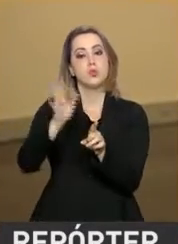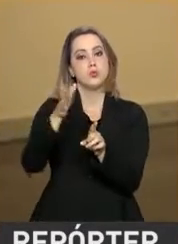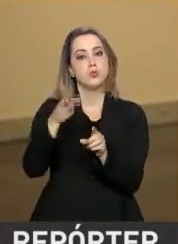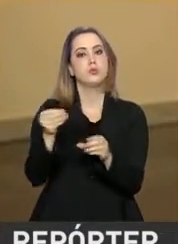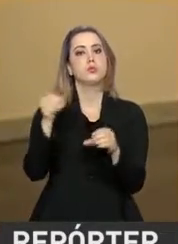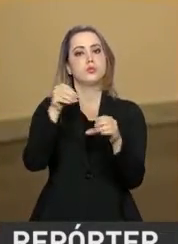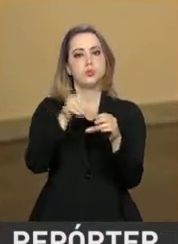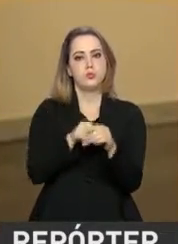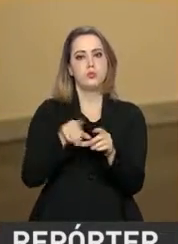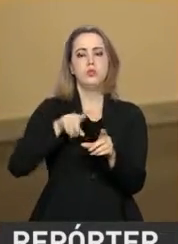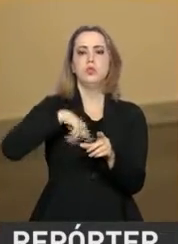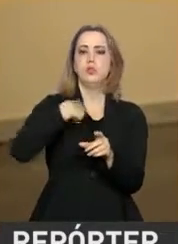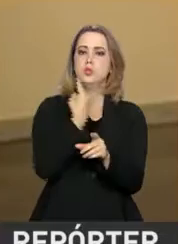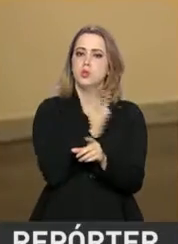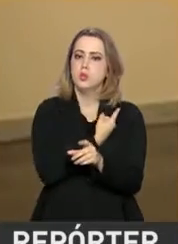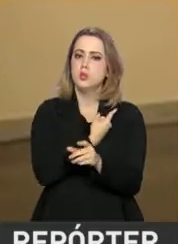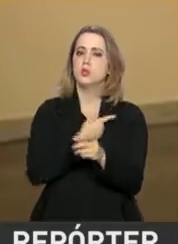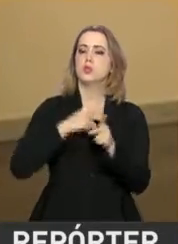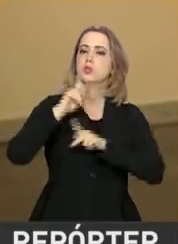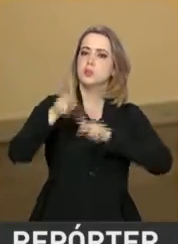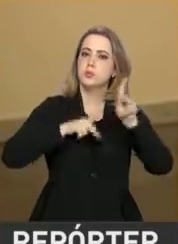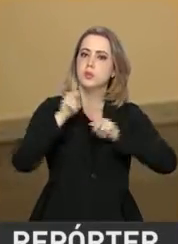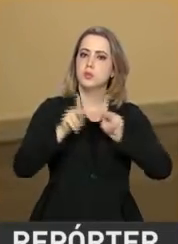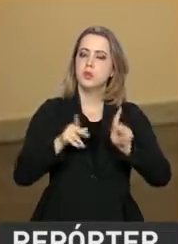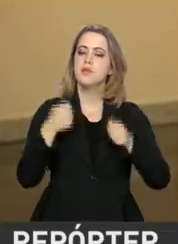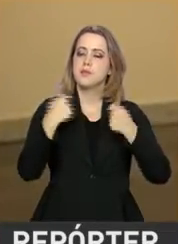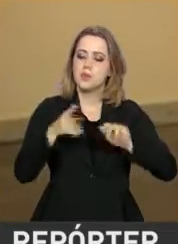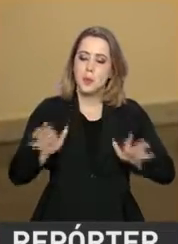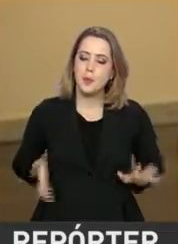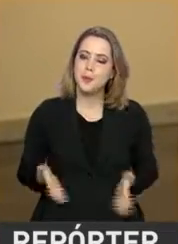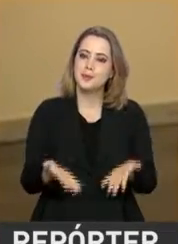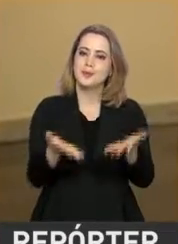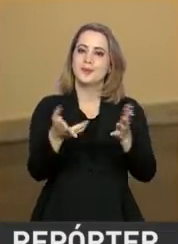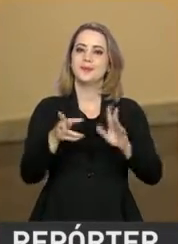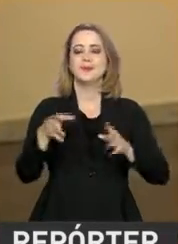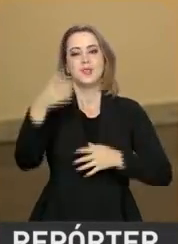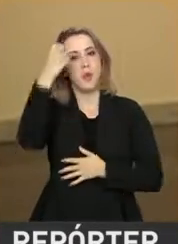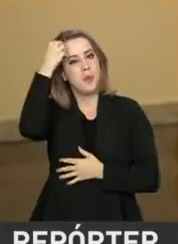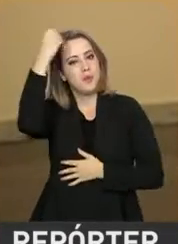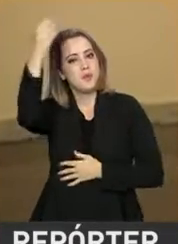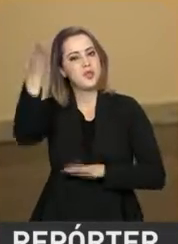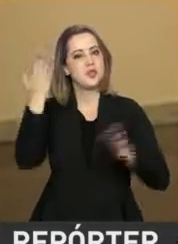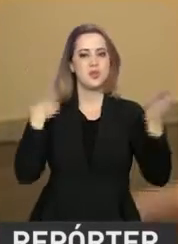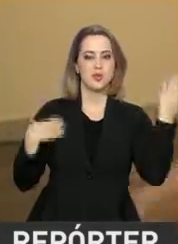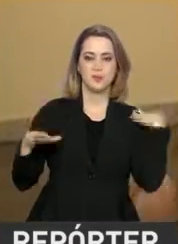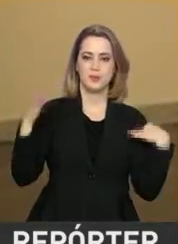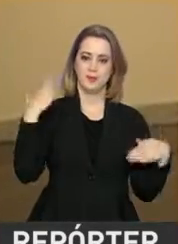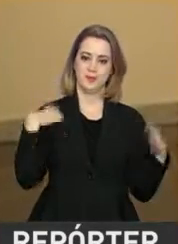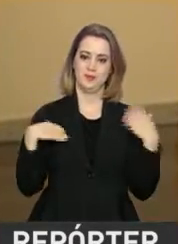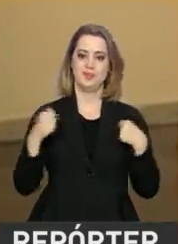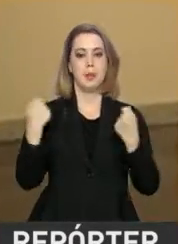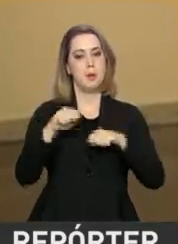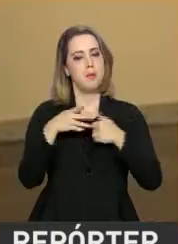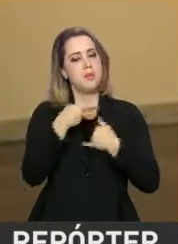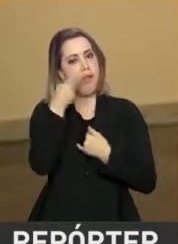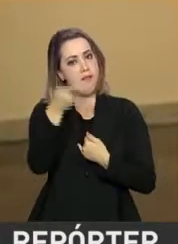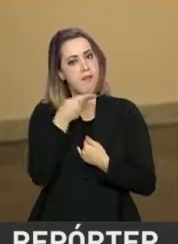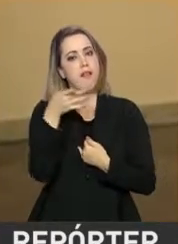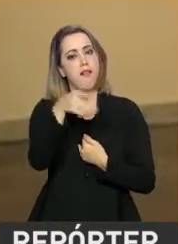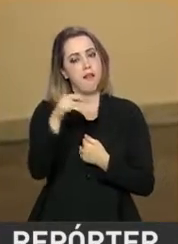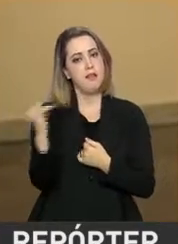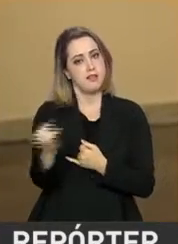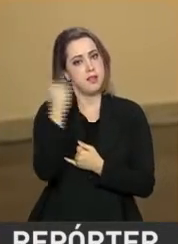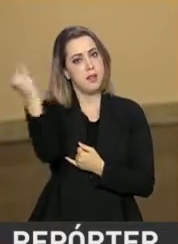população que tem que ser estimulado para viajar tem que ser estimulado pra passear em que ser dito que é importante